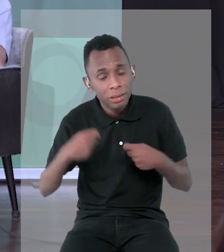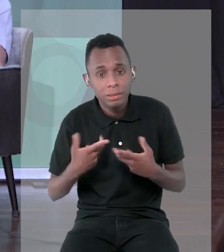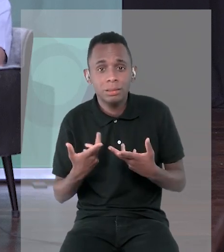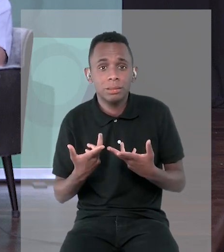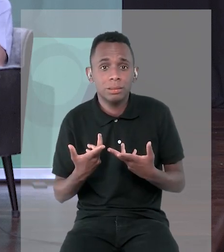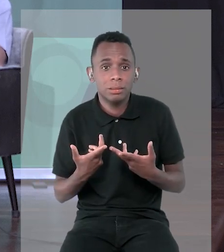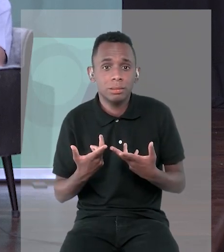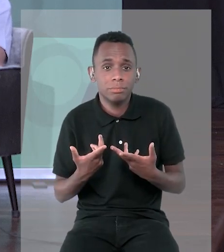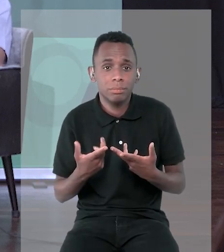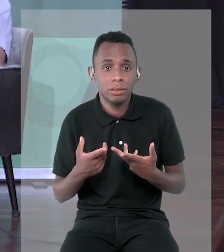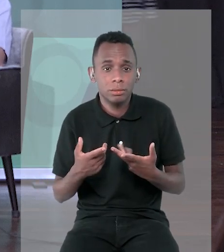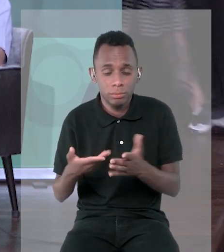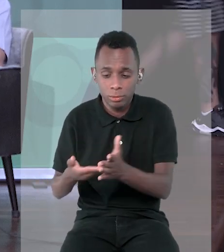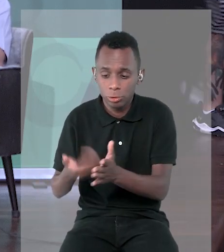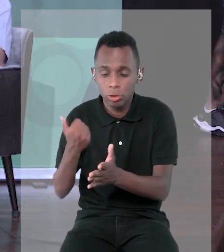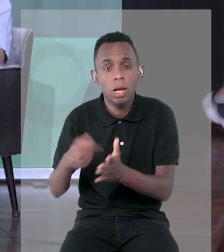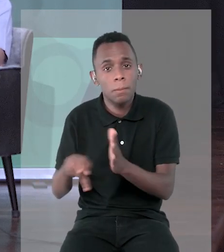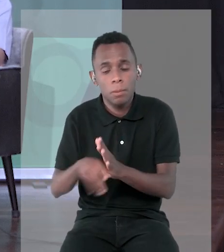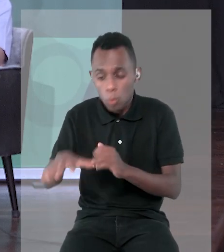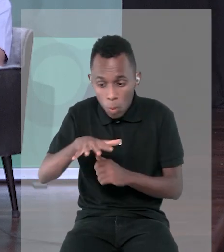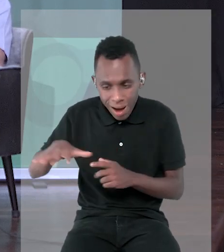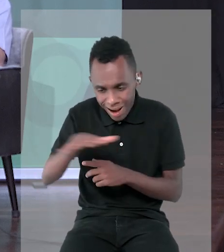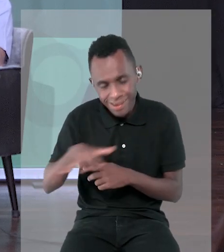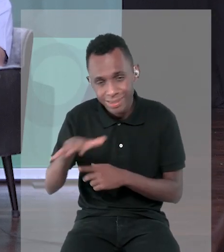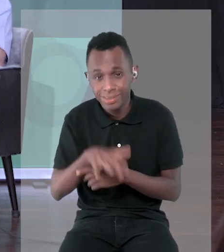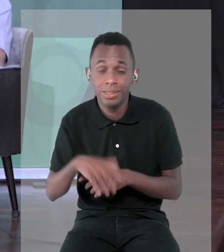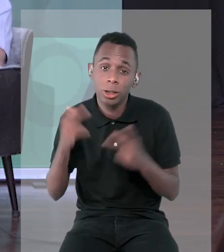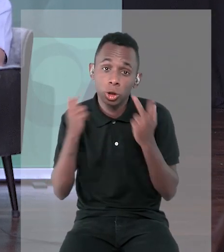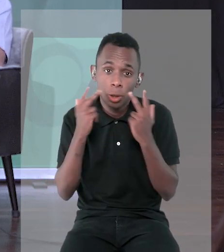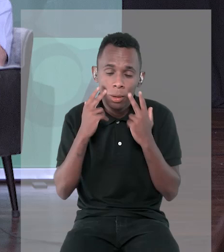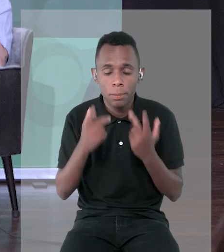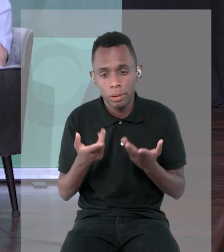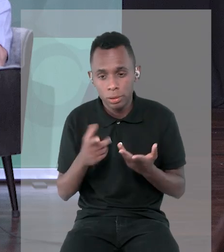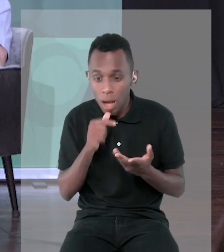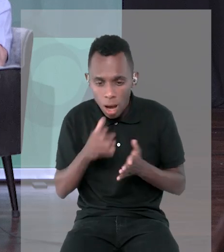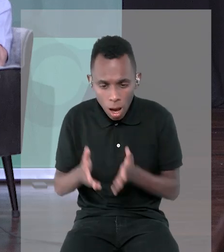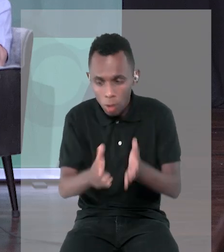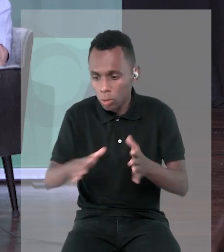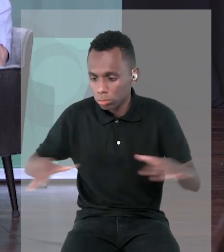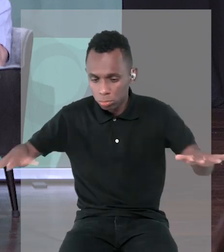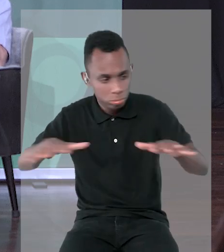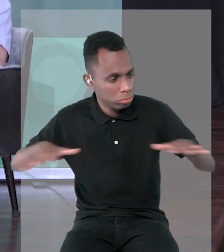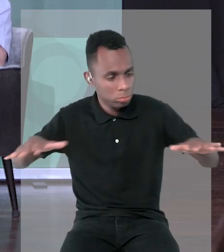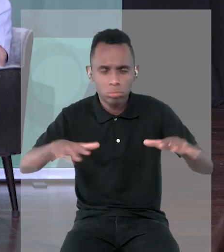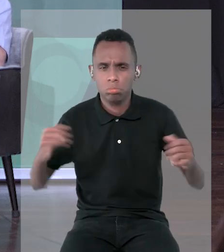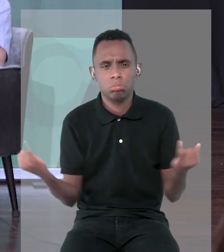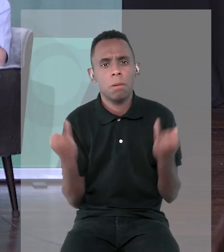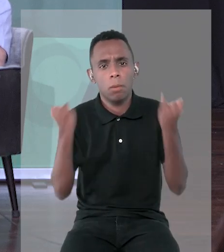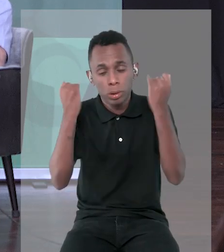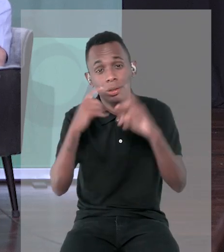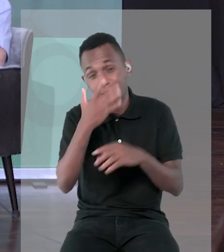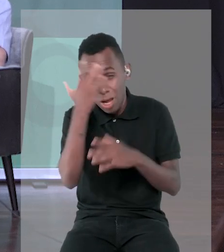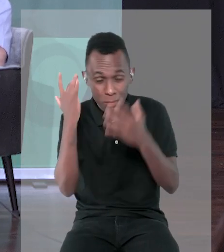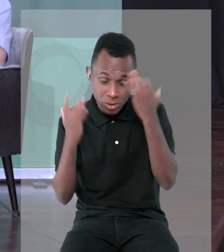nascentes 10% da fazenda dela. Normalmente essa terra em volta da água é a melhor terra, então é um sacrifício, as pessoas hesitam